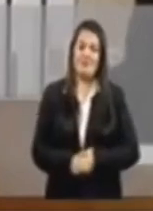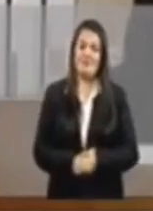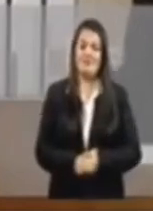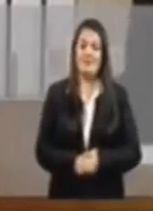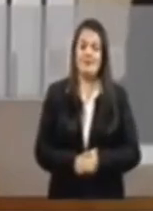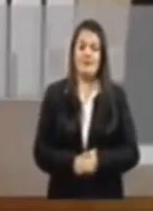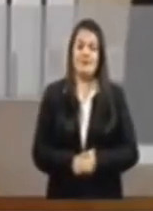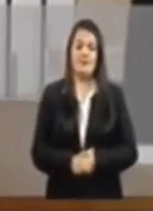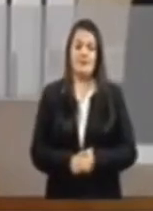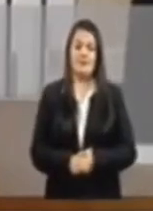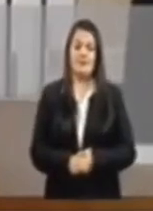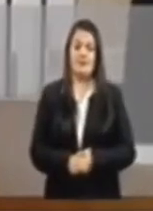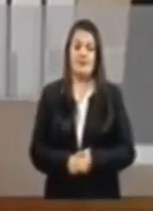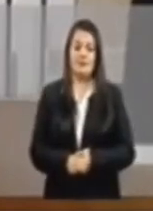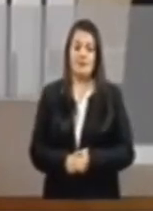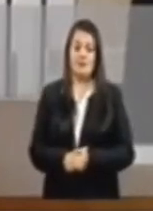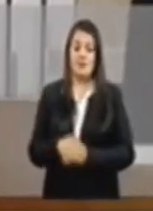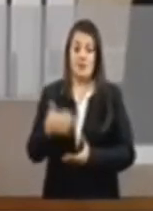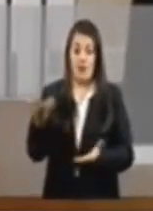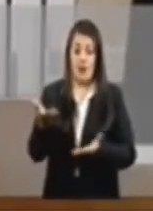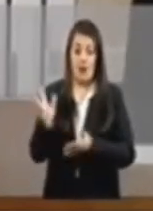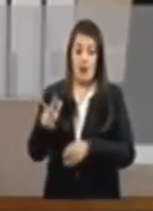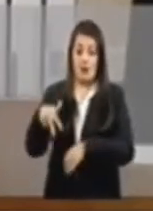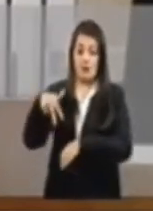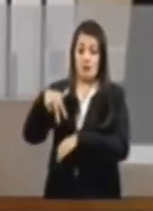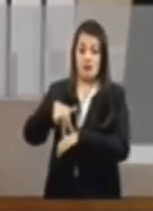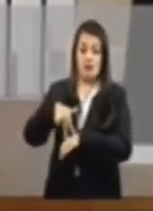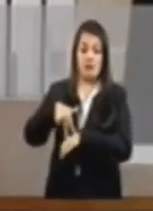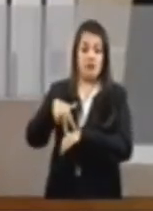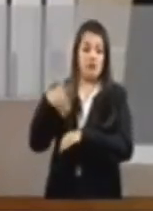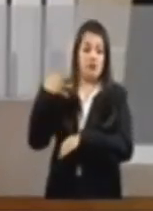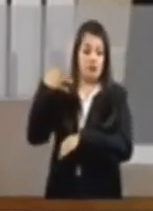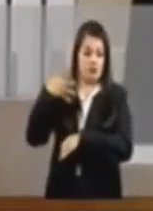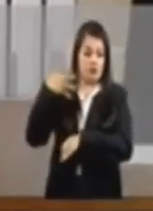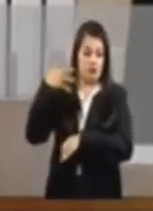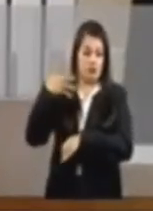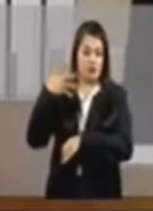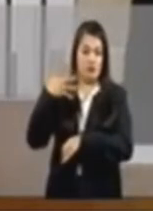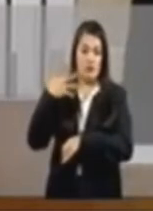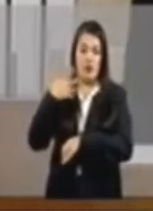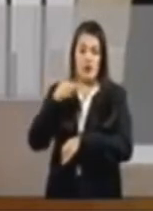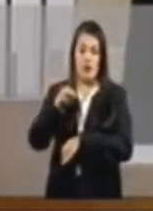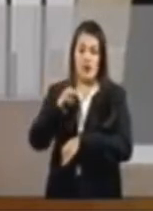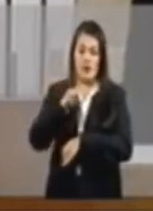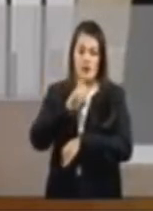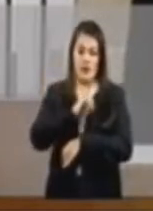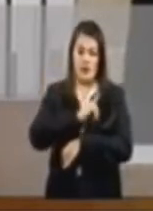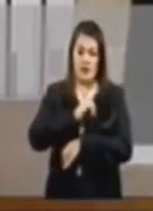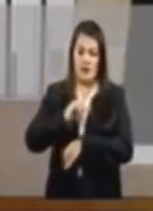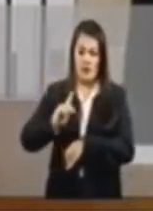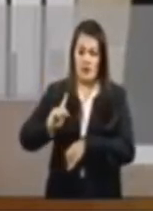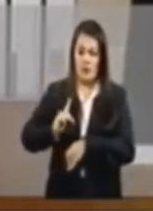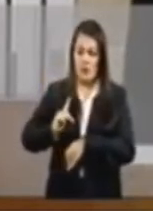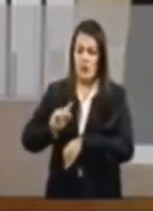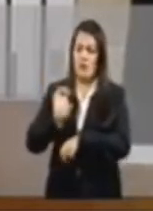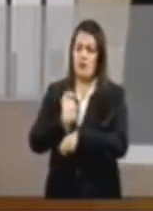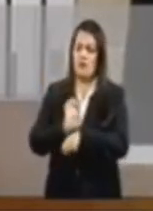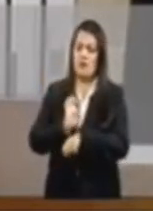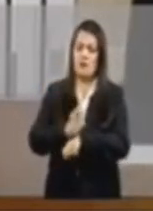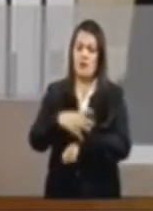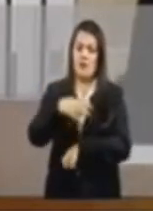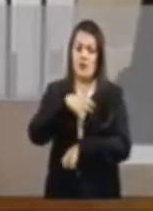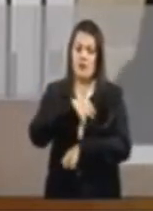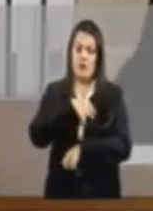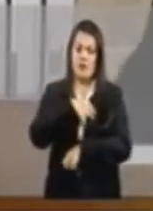eu convido agora para assumir o ministro fux defensoria pública do estado da bahia rafael